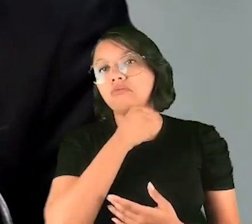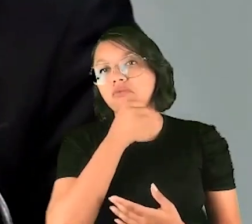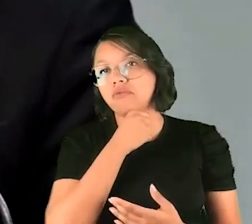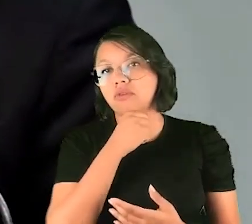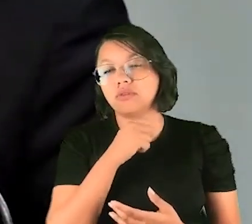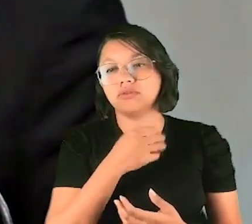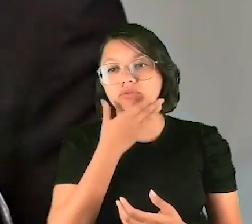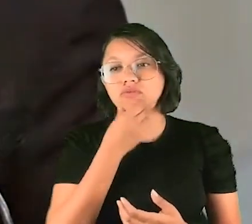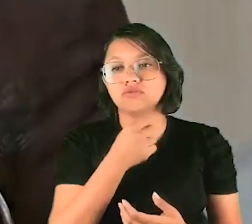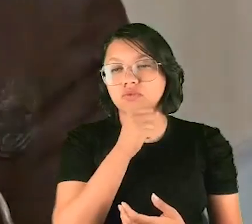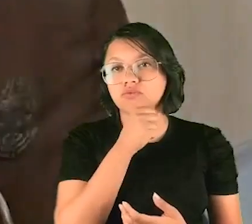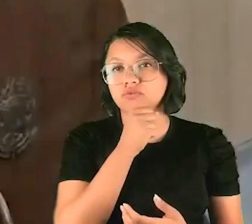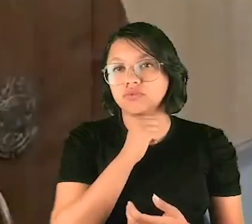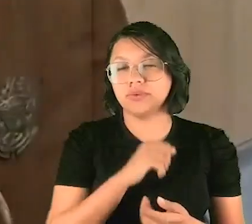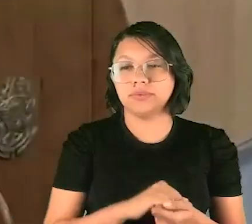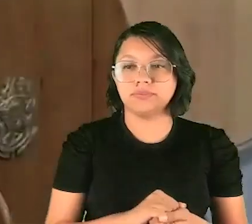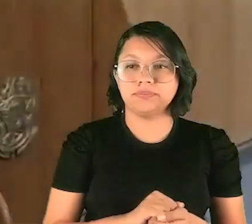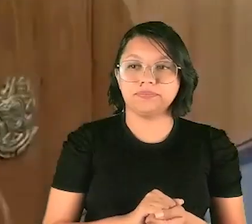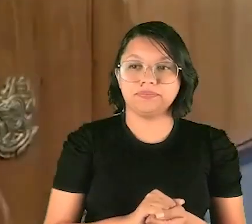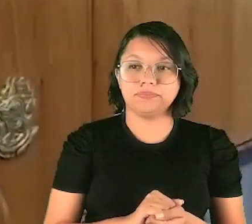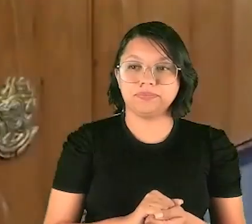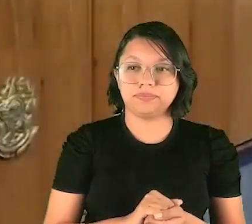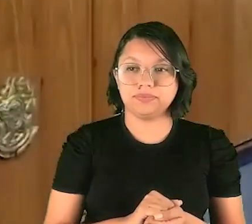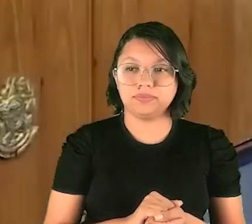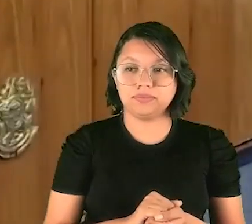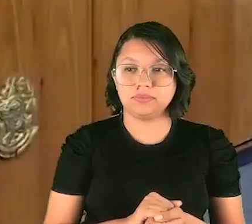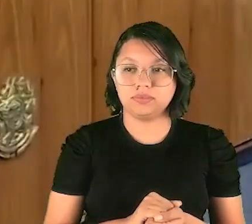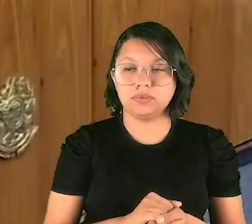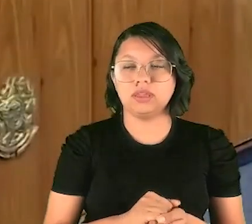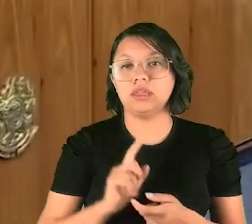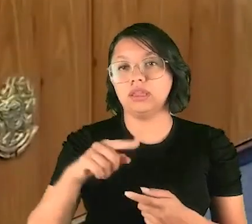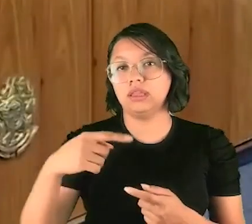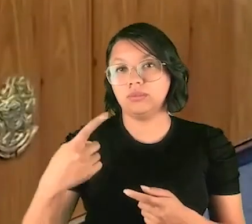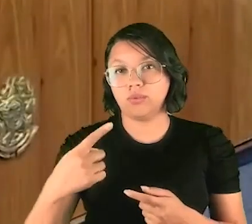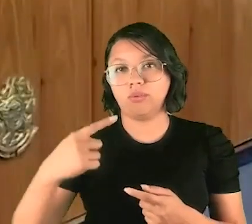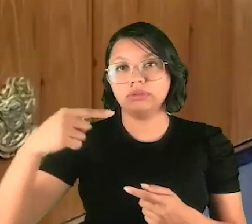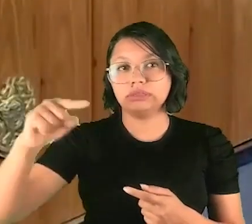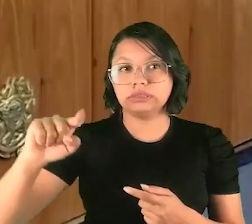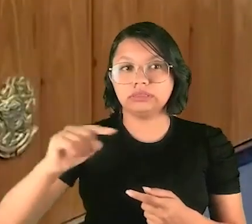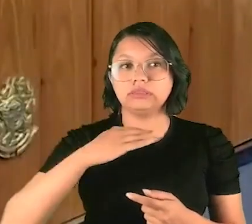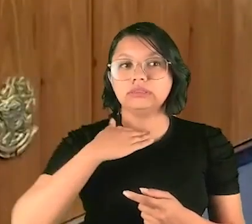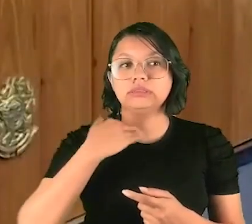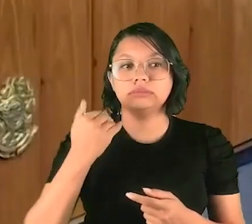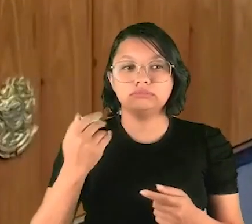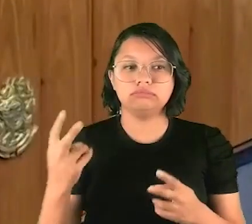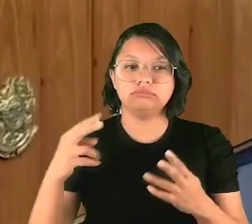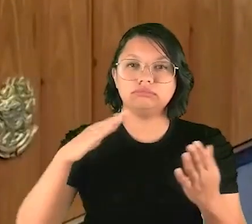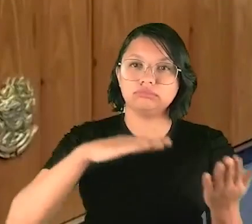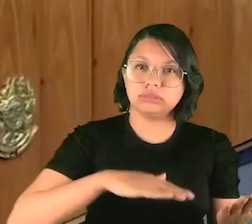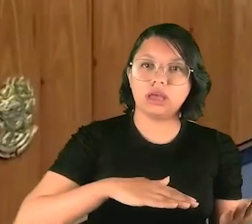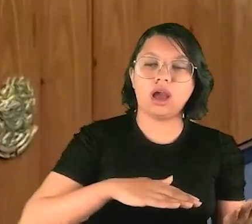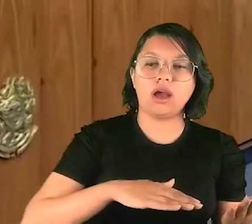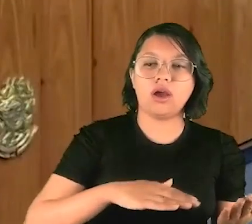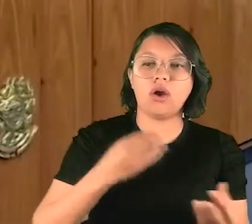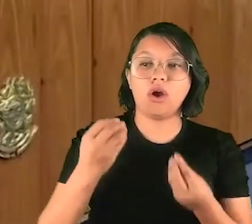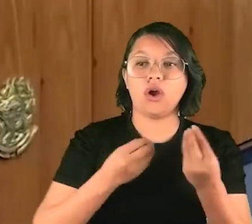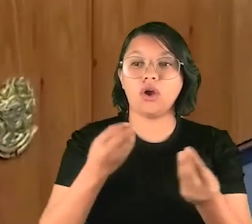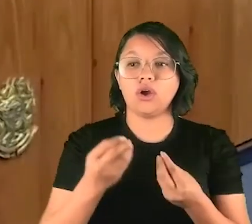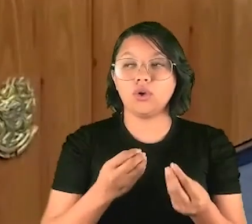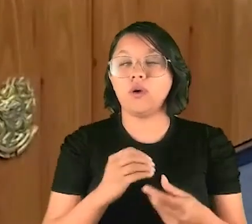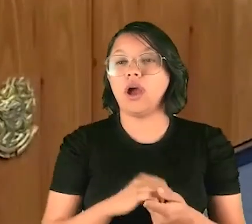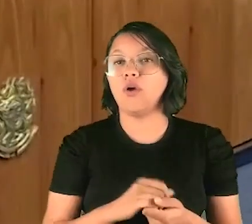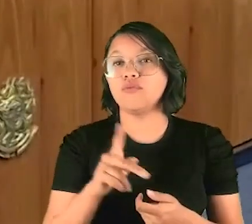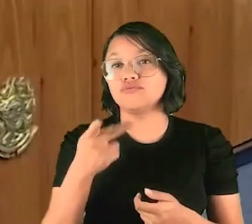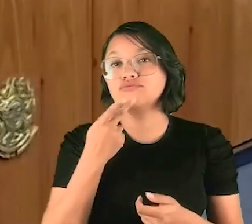porque era velado em casa, na mesa da sala de jantar. Aí dali ia para ser enterrado, etc. Hoje, se imaginar